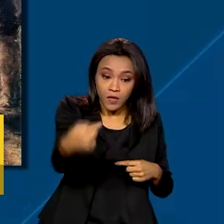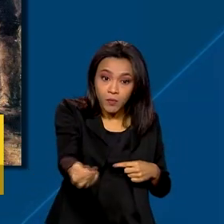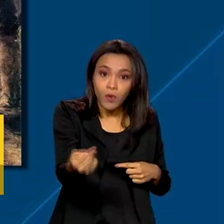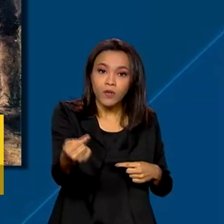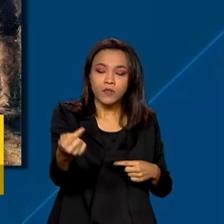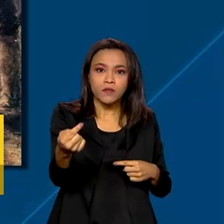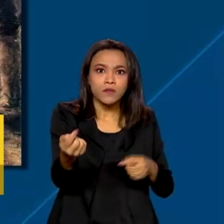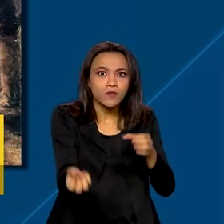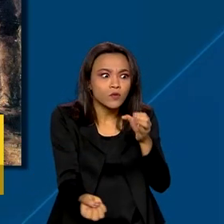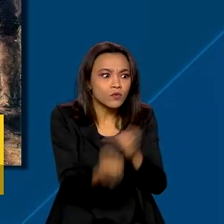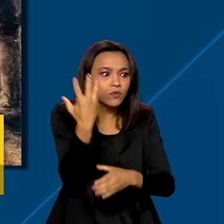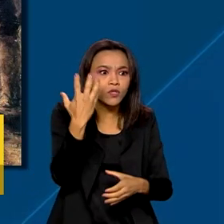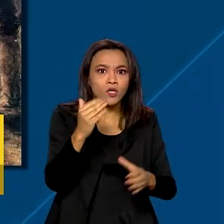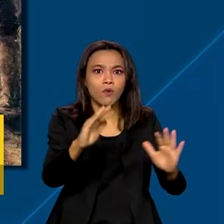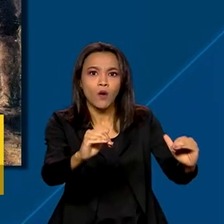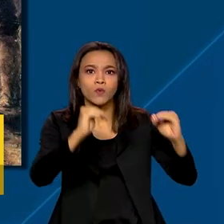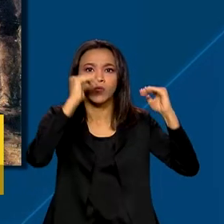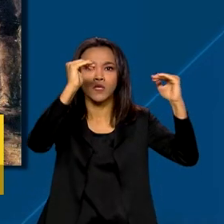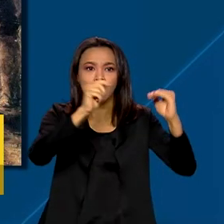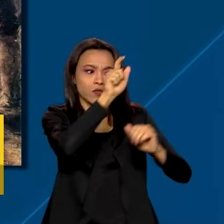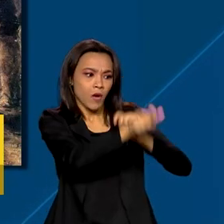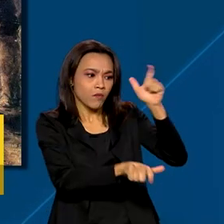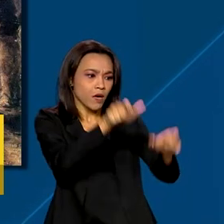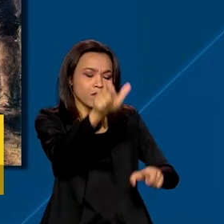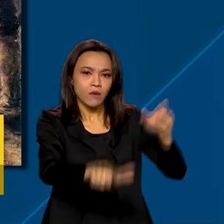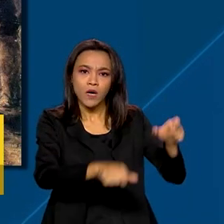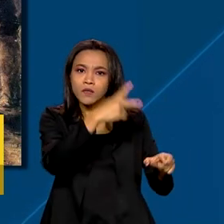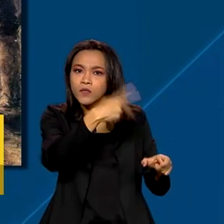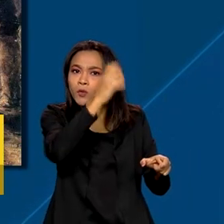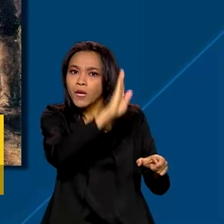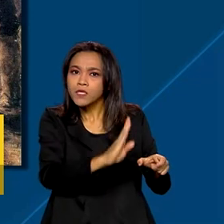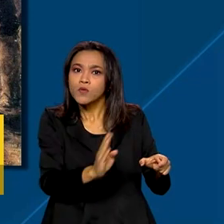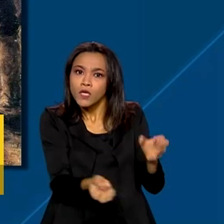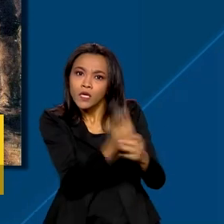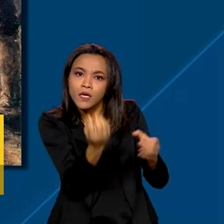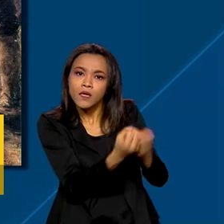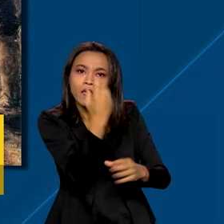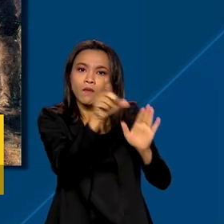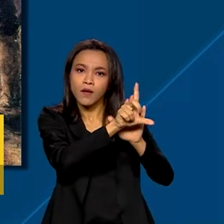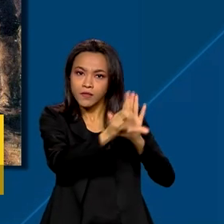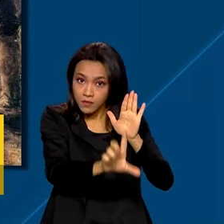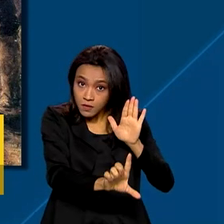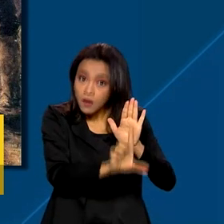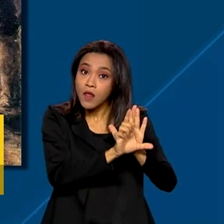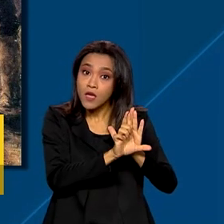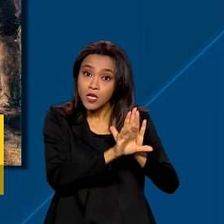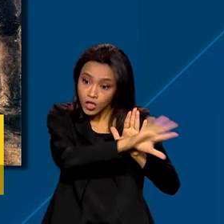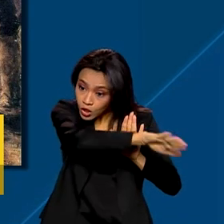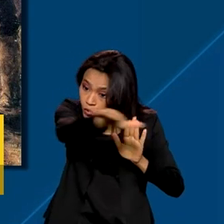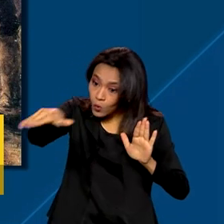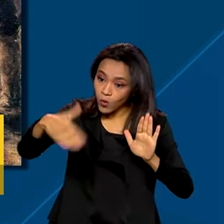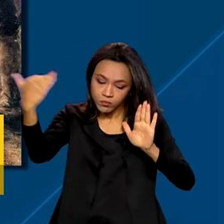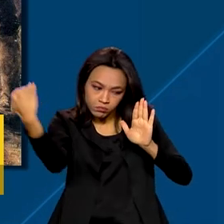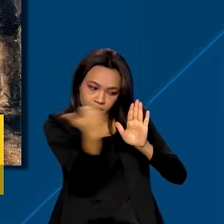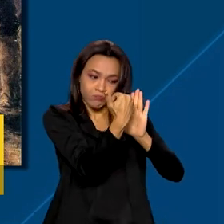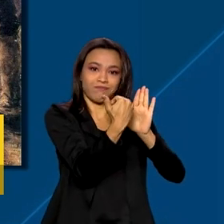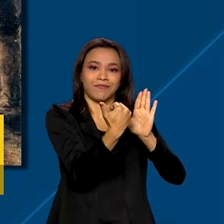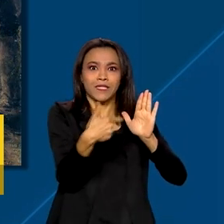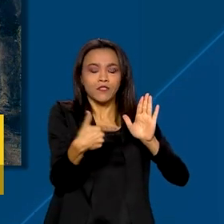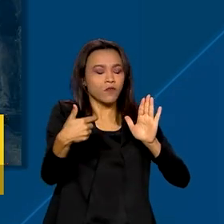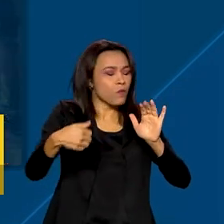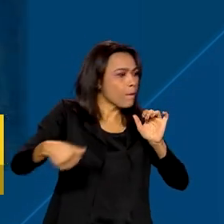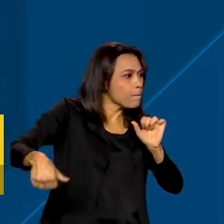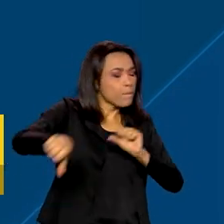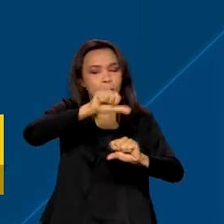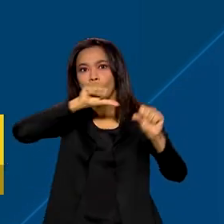a ser autoridades da nação brasileira, que fazem as leis da nação e a que todos devem obediência. Então isso foi uma mudança muito